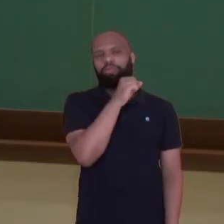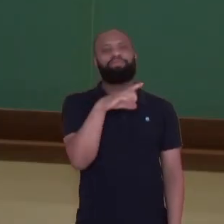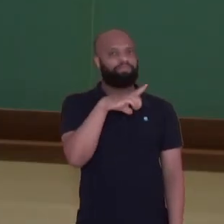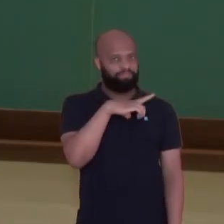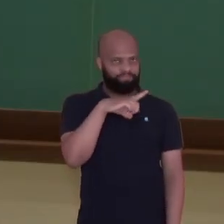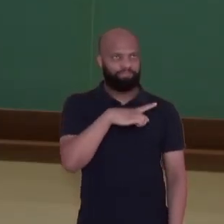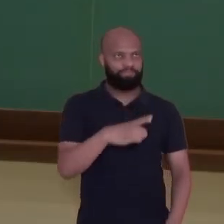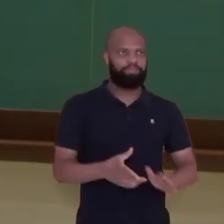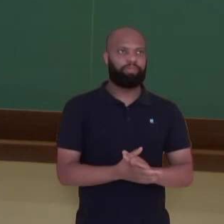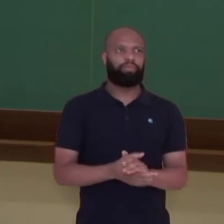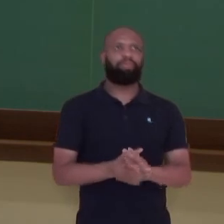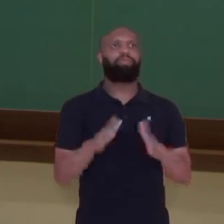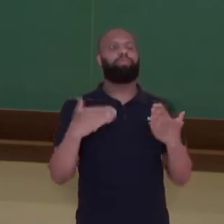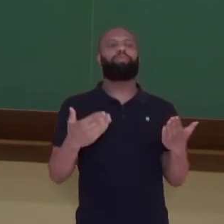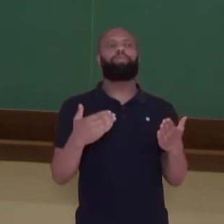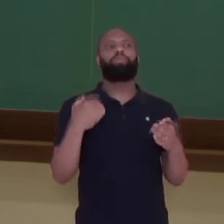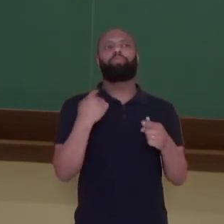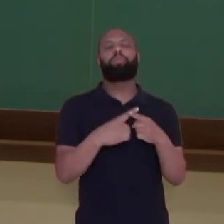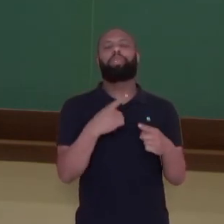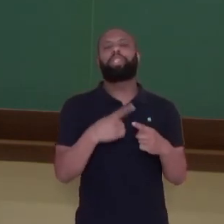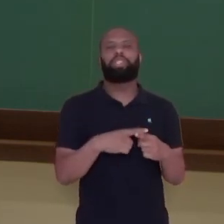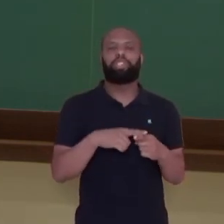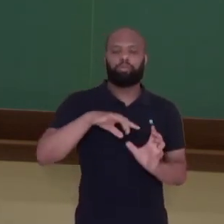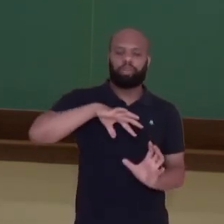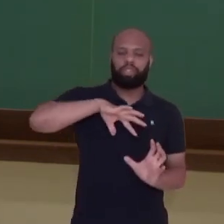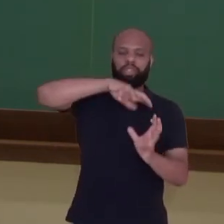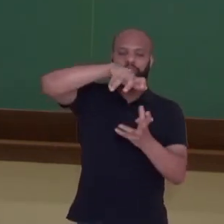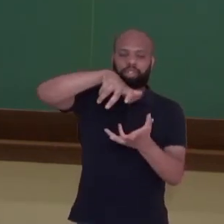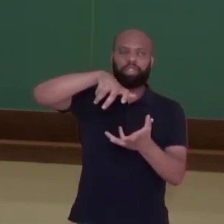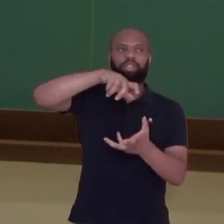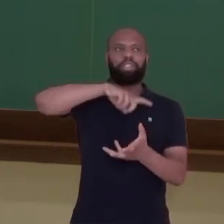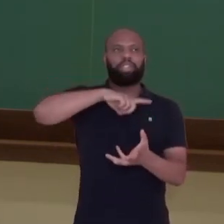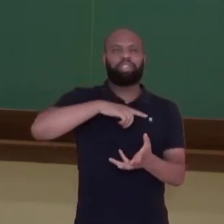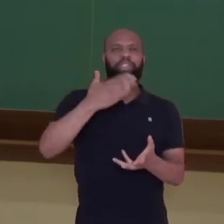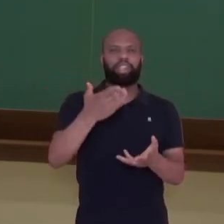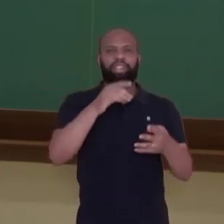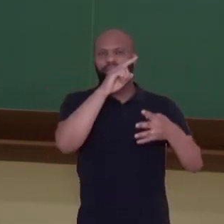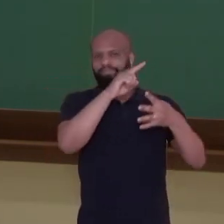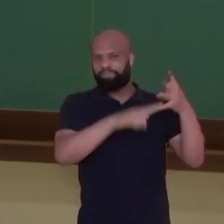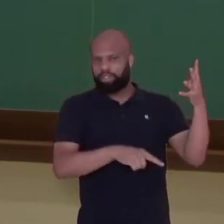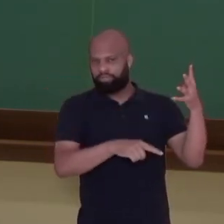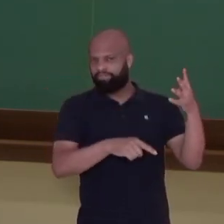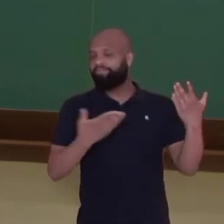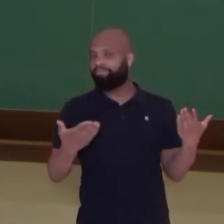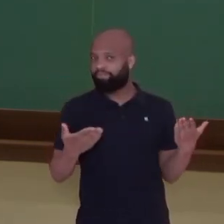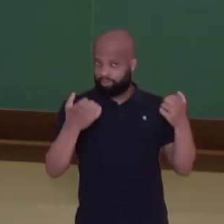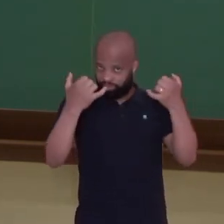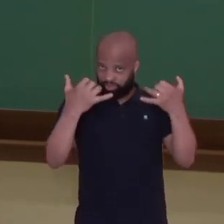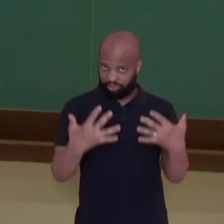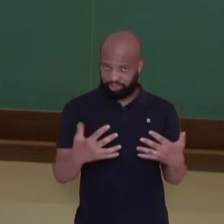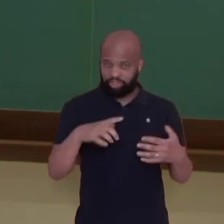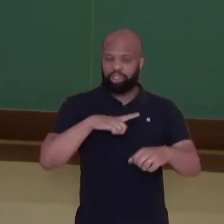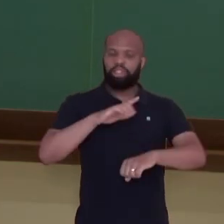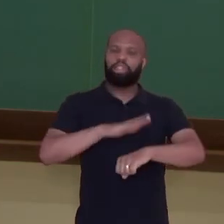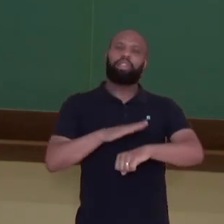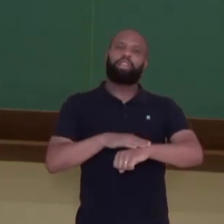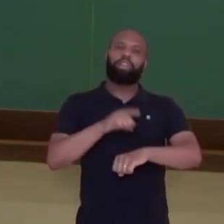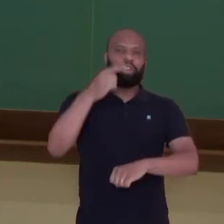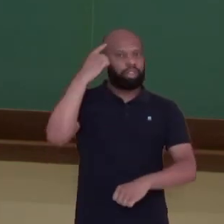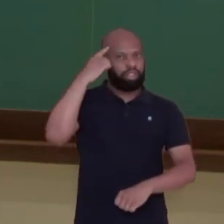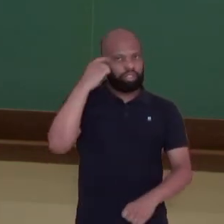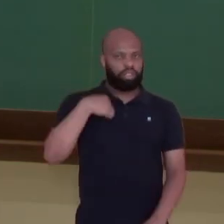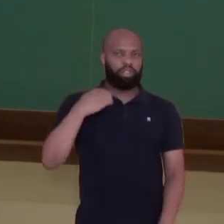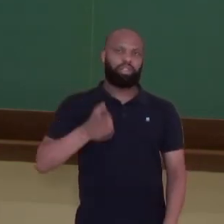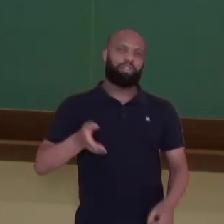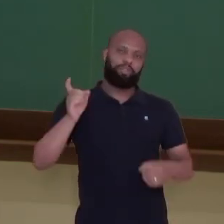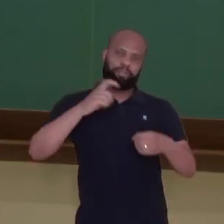mais cedo. Por que o planeta Terra apresenta, então, as estações do ano? Vou dar um tempinho para você pensar